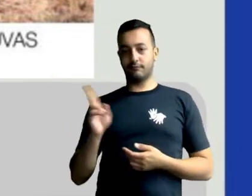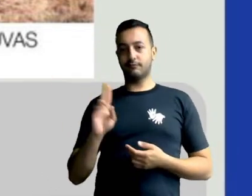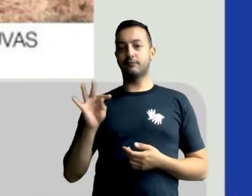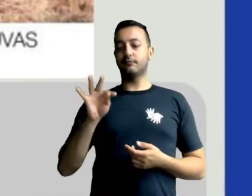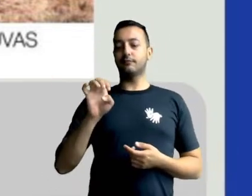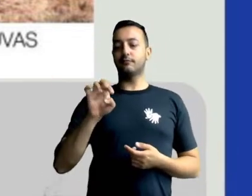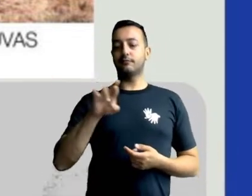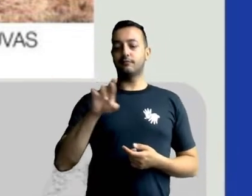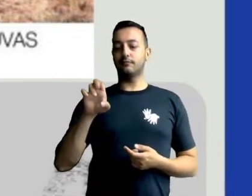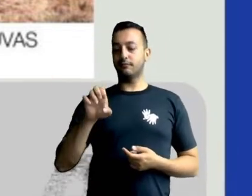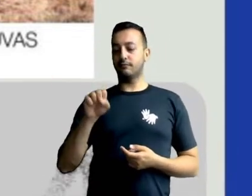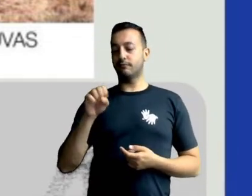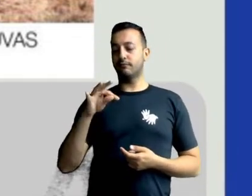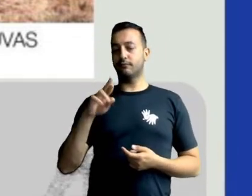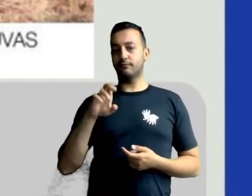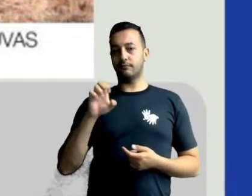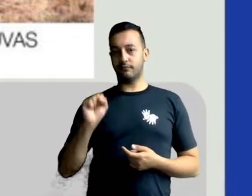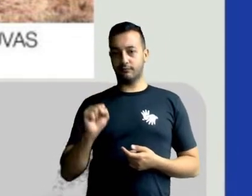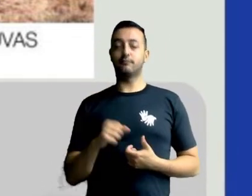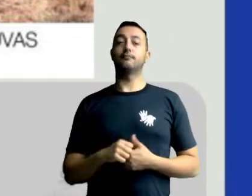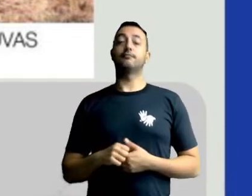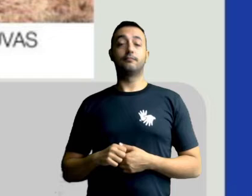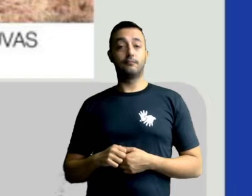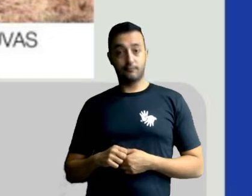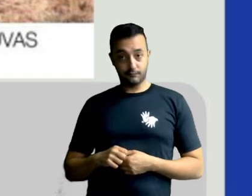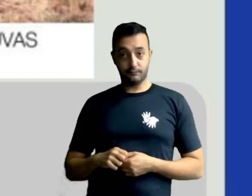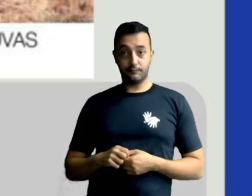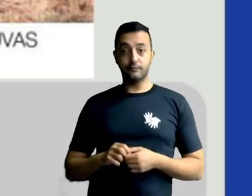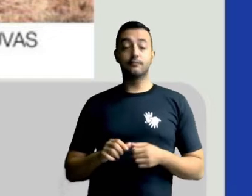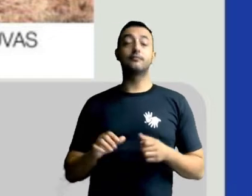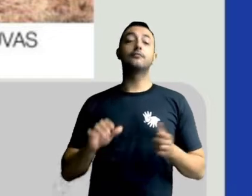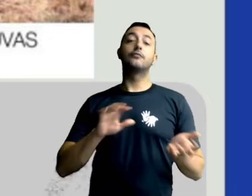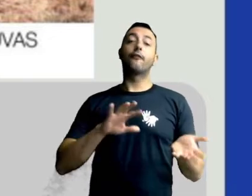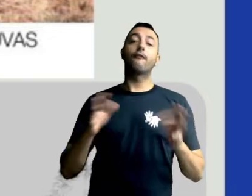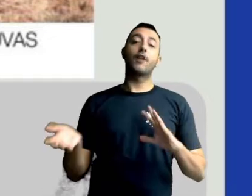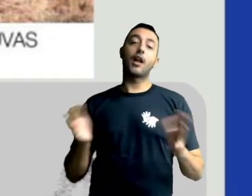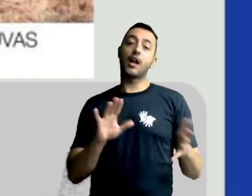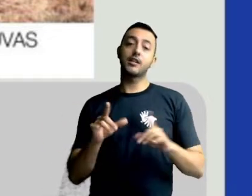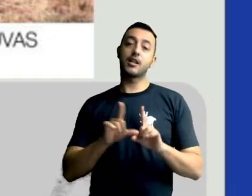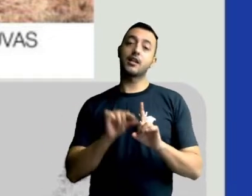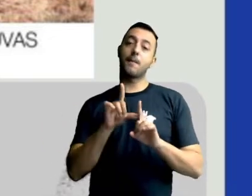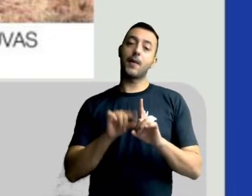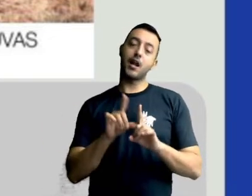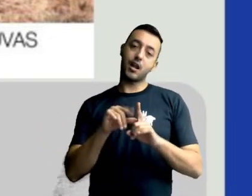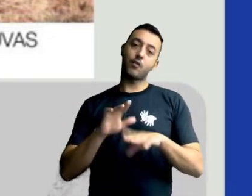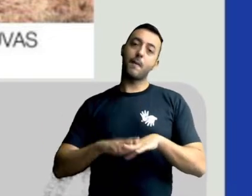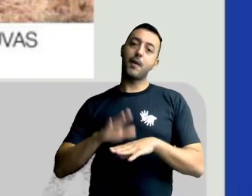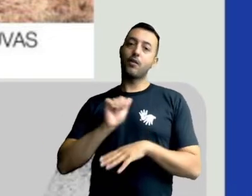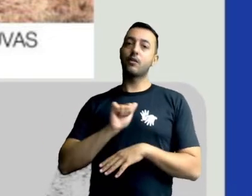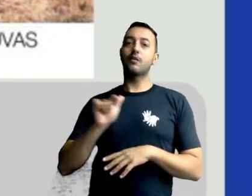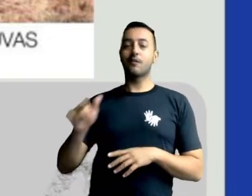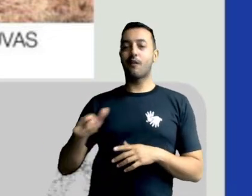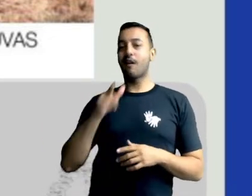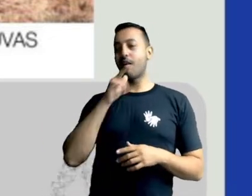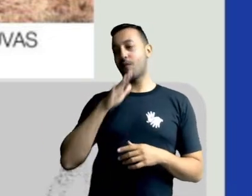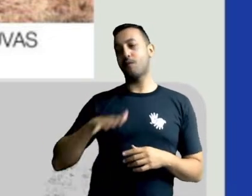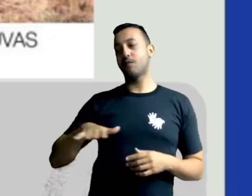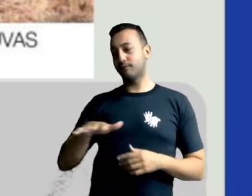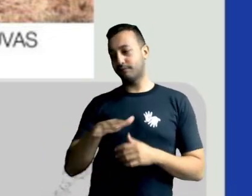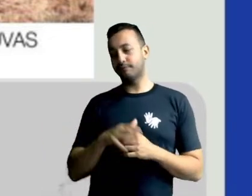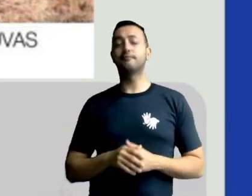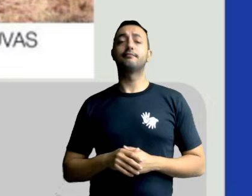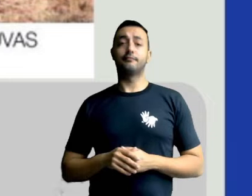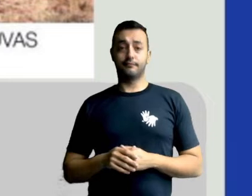de ambientes terrestres. Neles, as variações de temperatura são maiores em relação ao ambiente